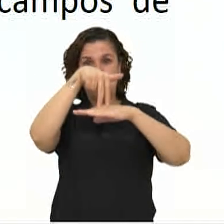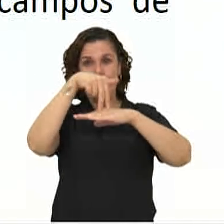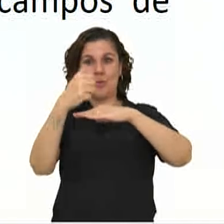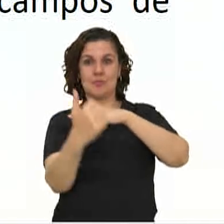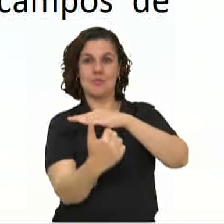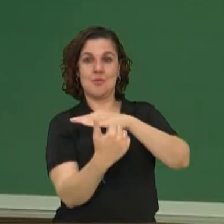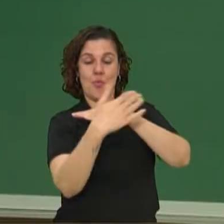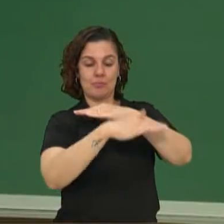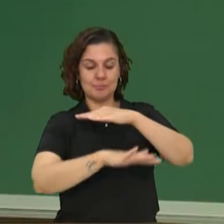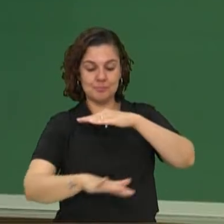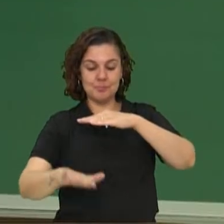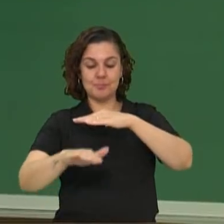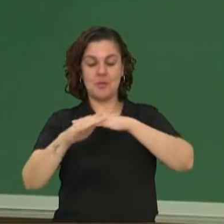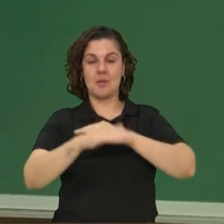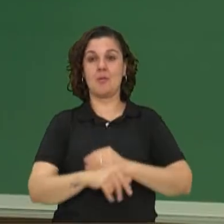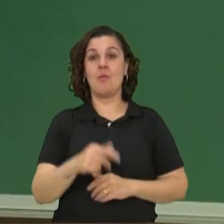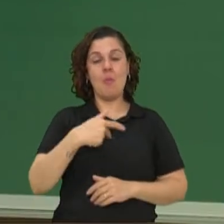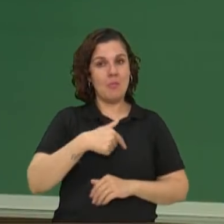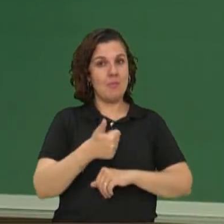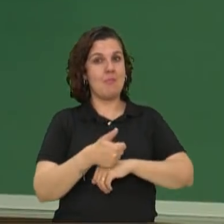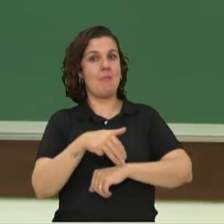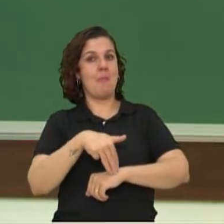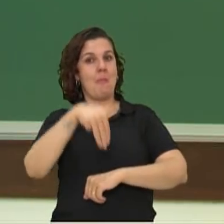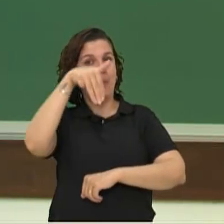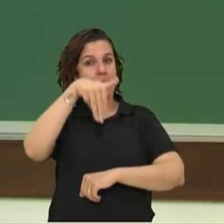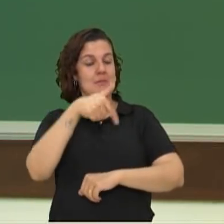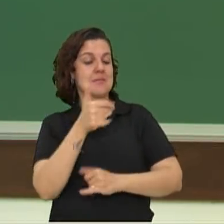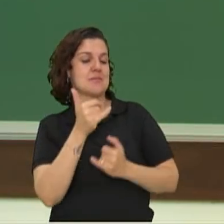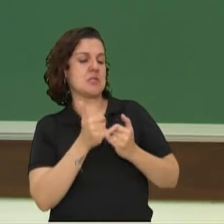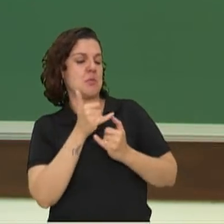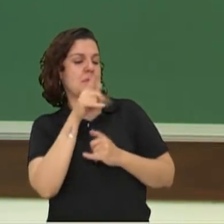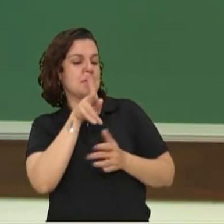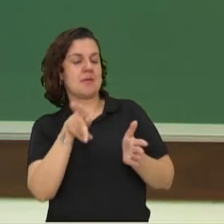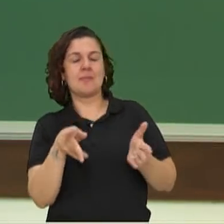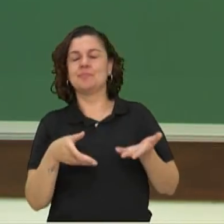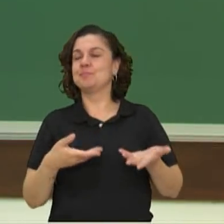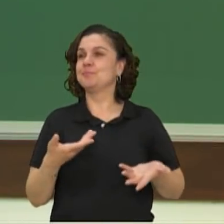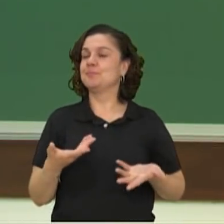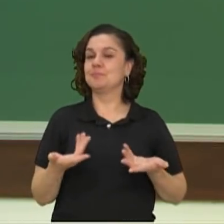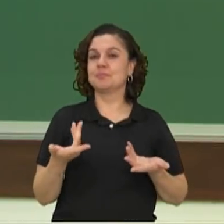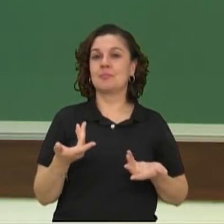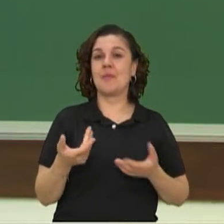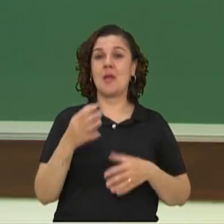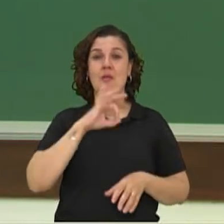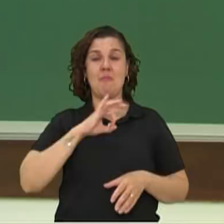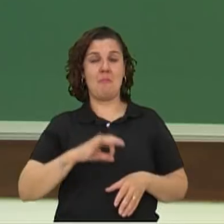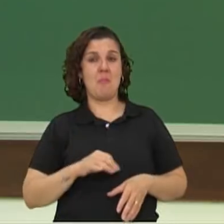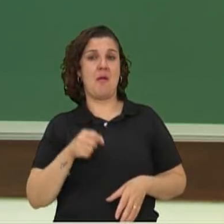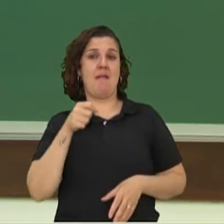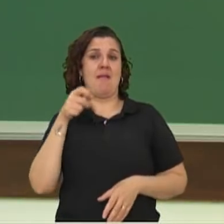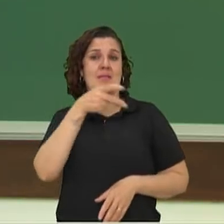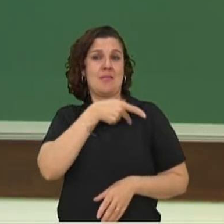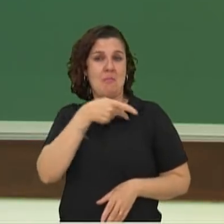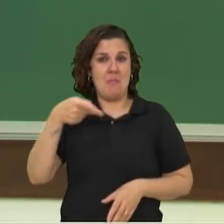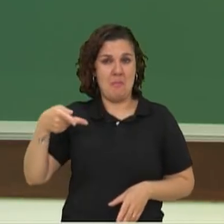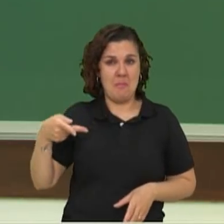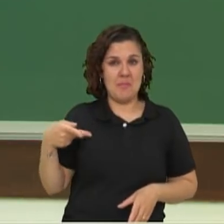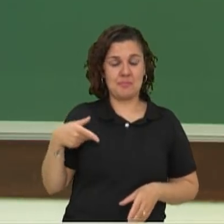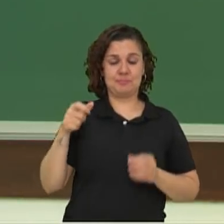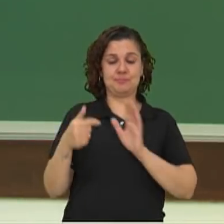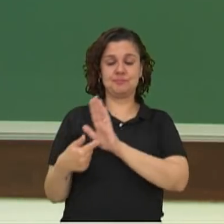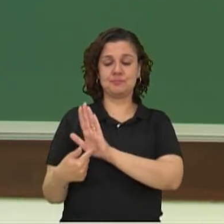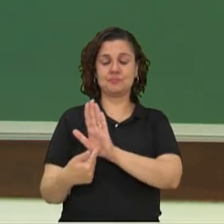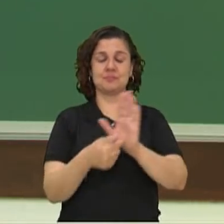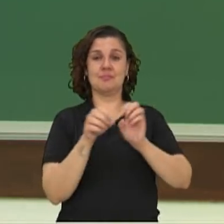os alunos ouviam o grande mestre, né? Era como se ele fosse praticamente um padre, um pastor, né? Num sentido